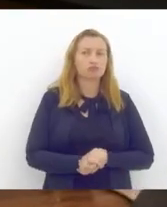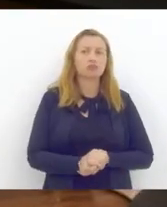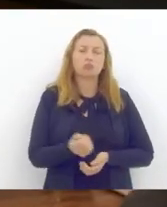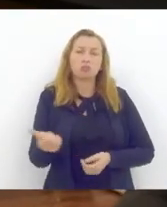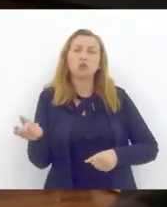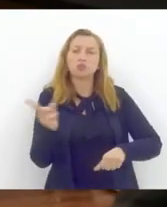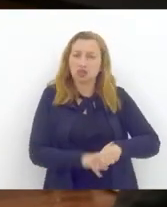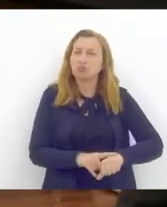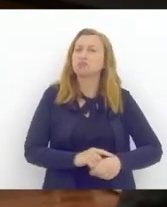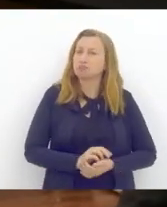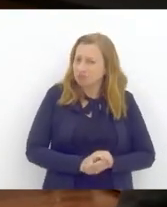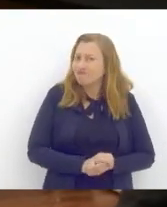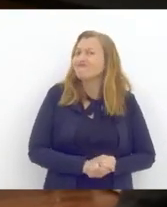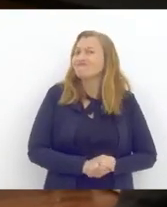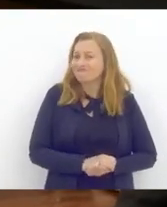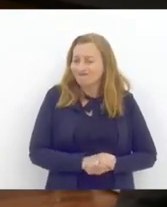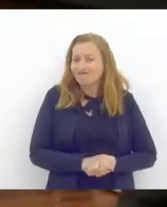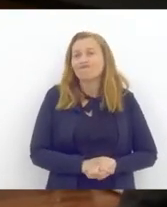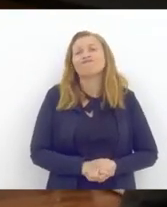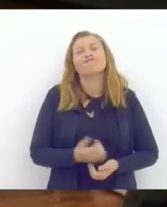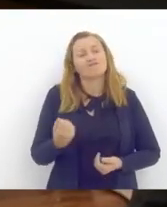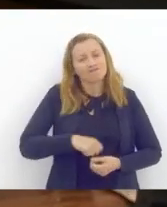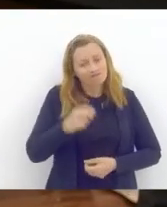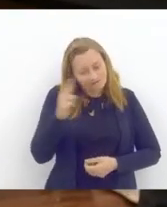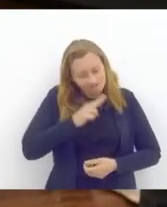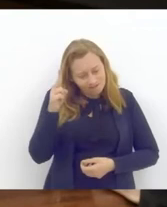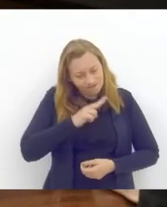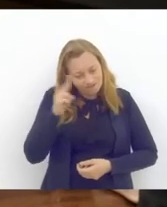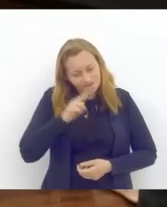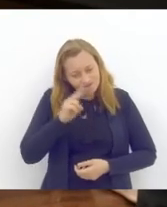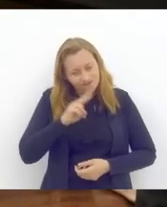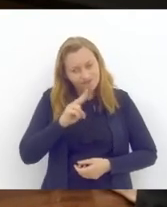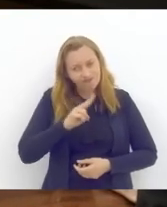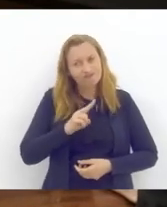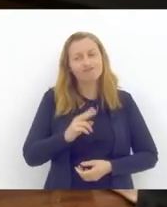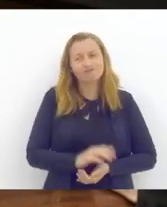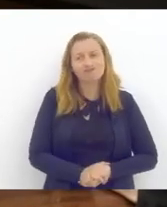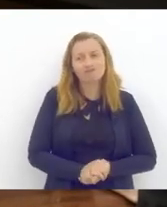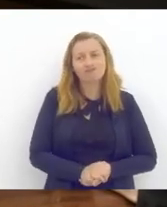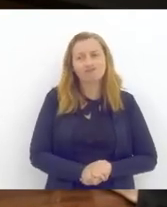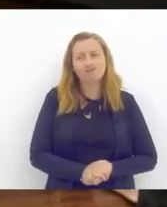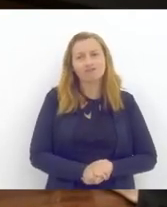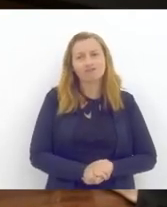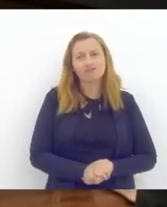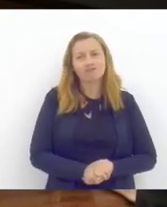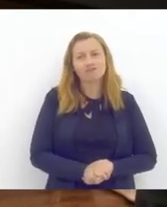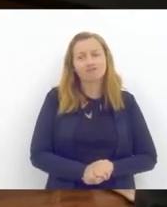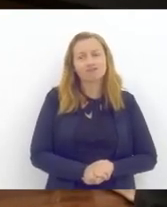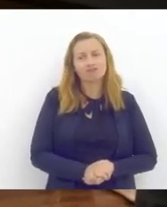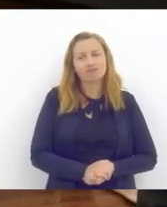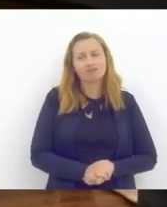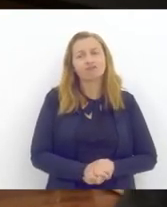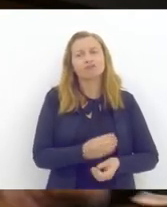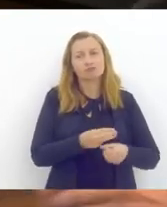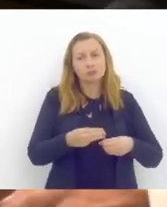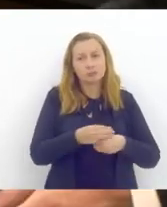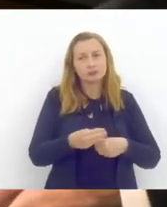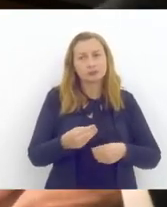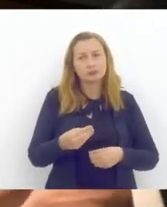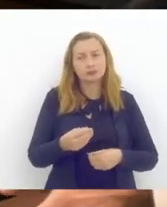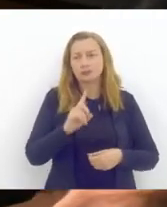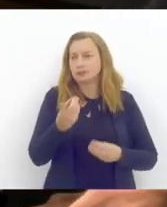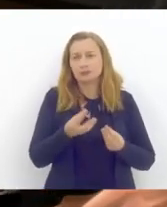tempo, mas precisamos correr com isso e garantir que os municípios do Estado não